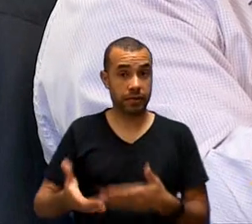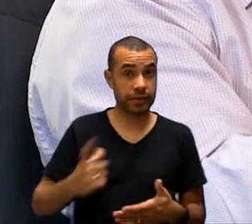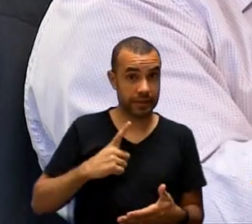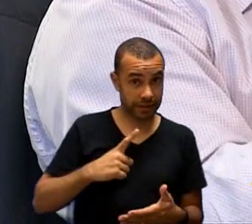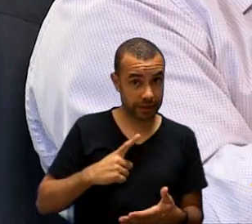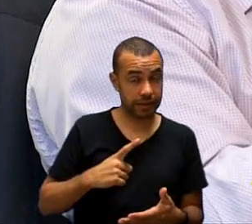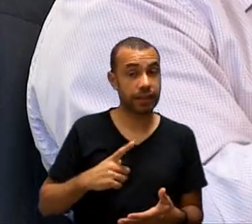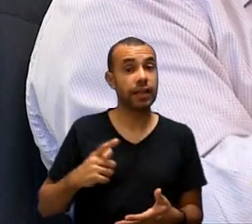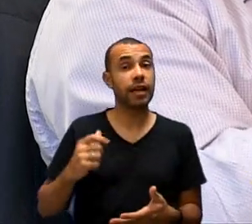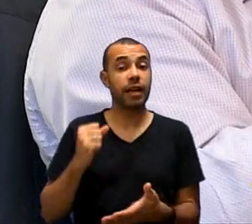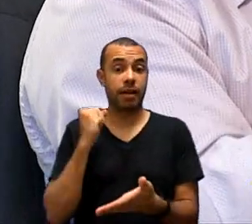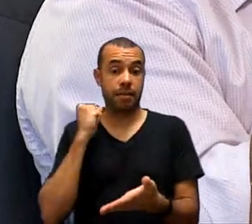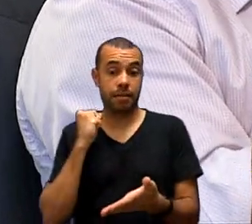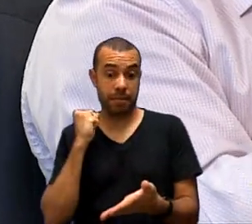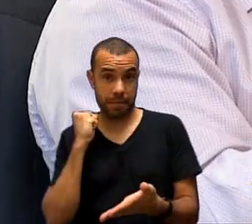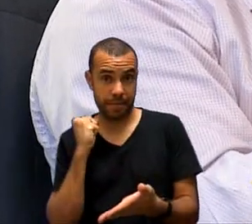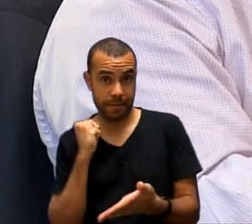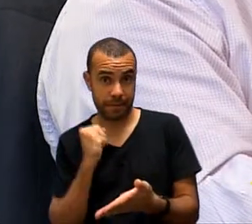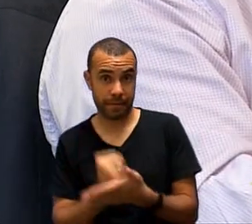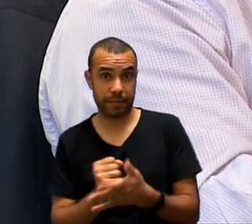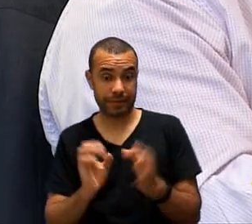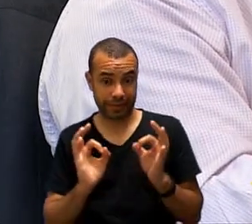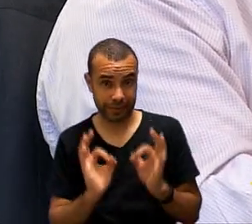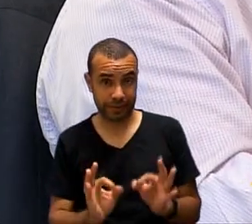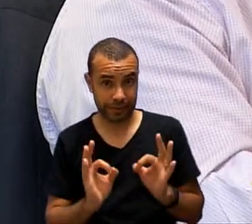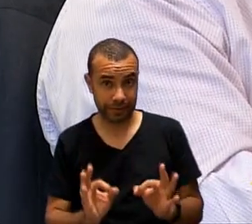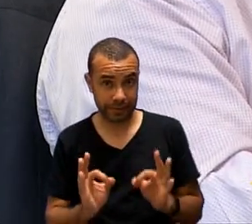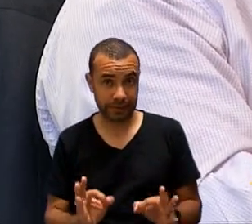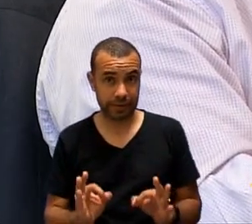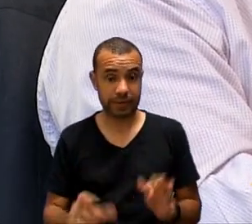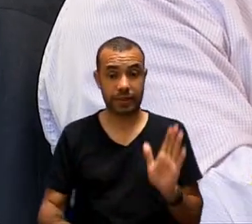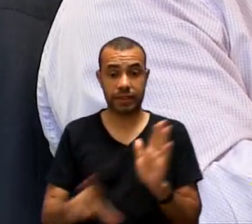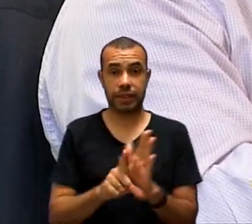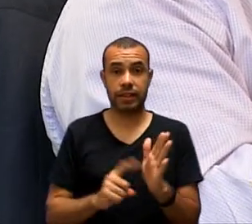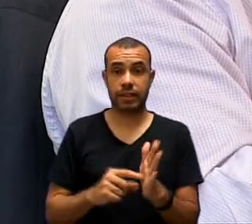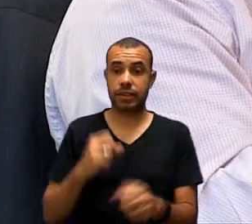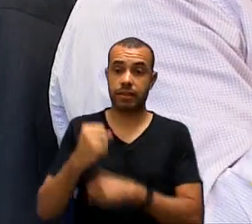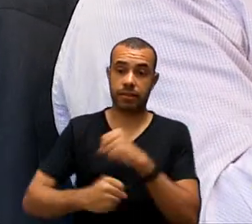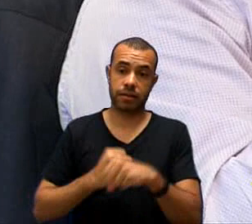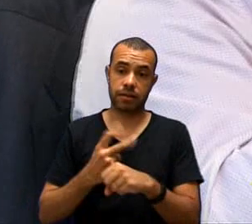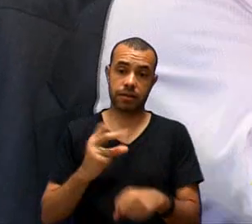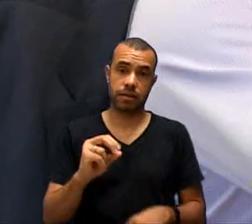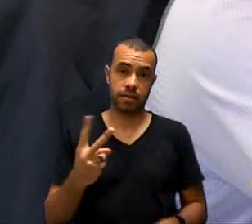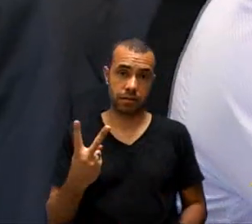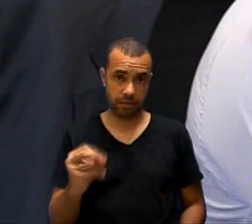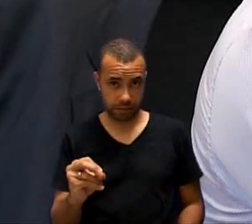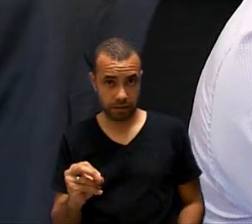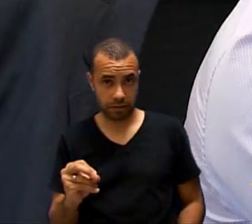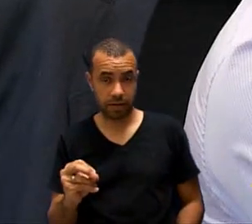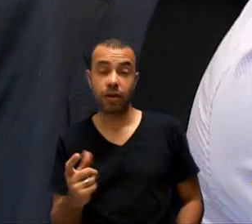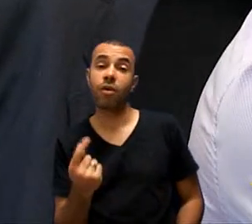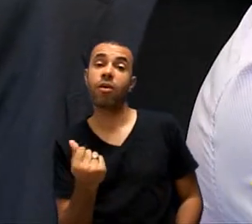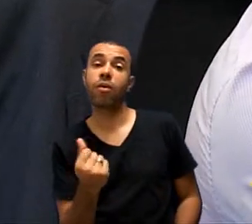está garantida já aqui na lei de 2020, quanto será? E se haverá